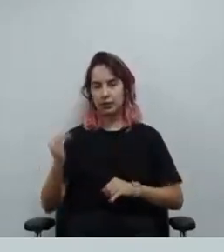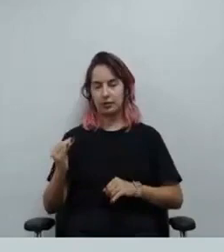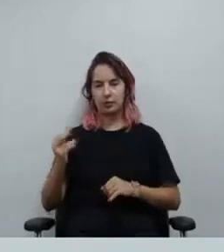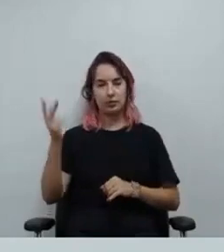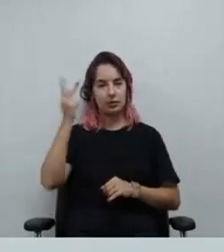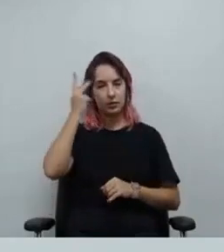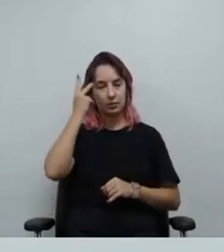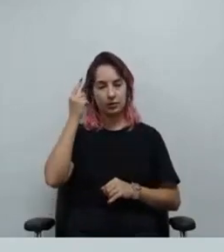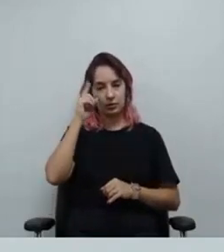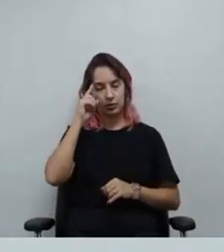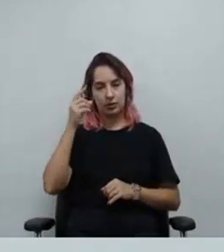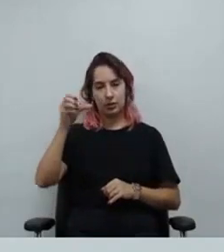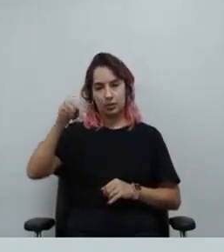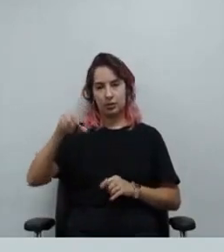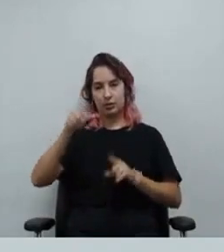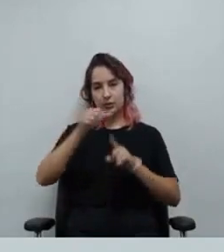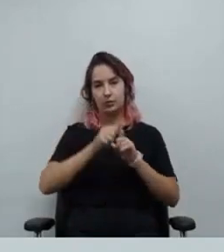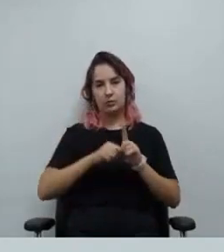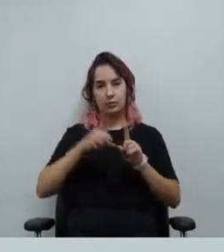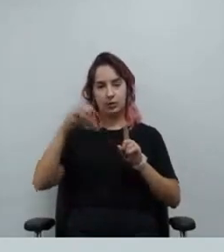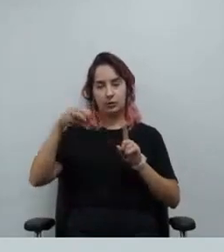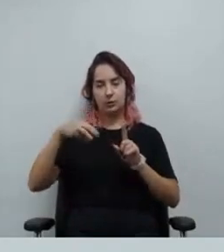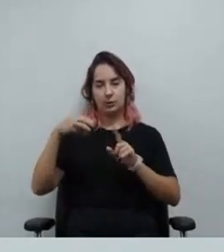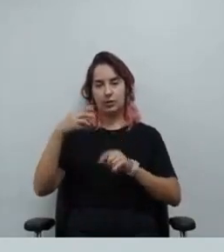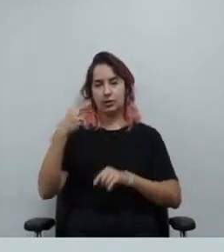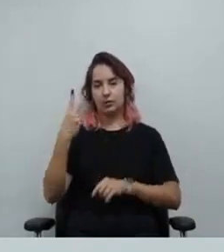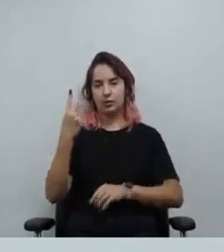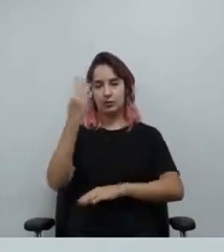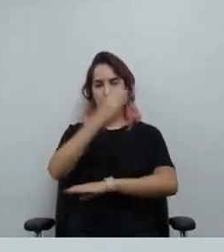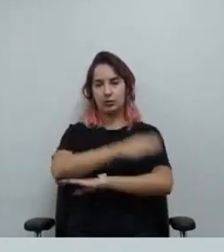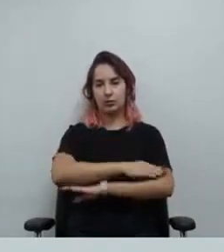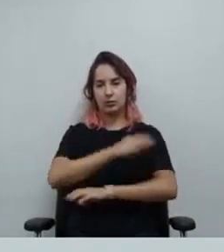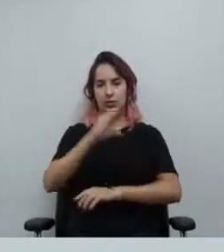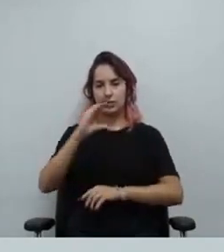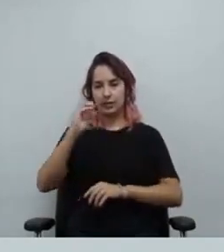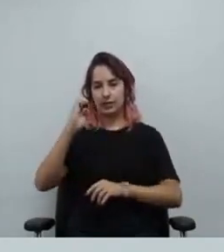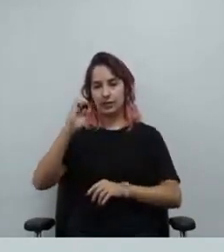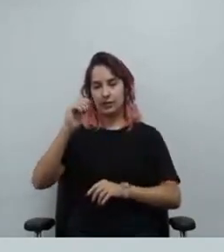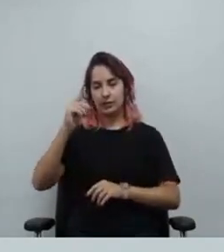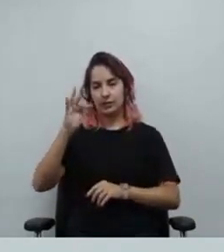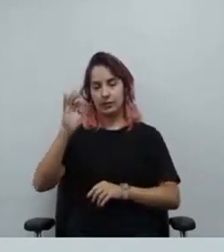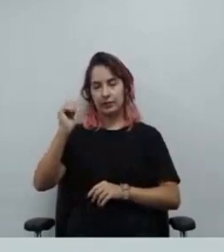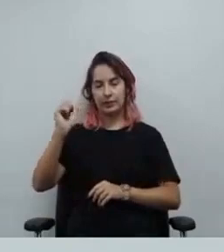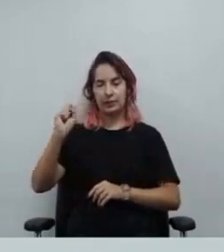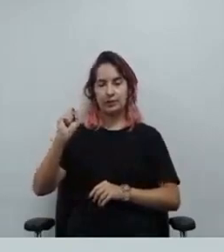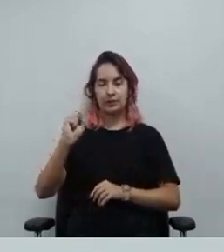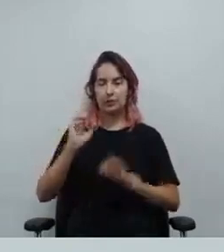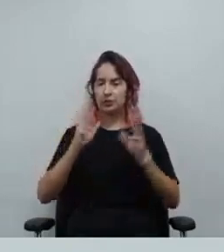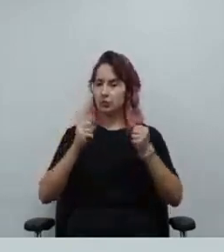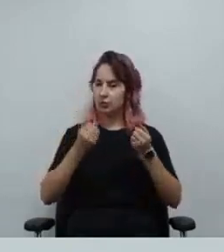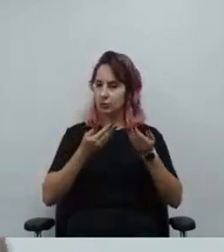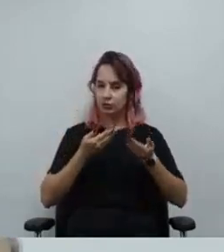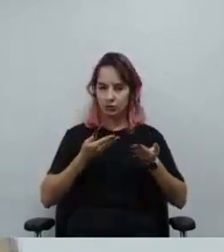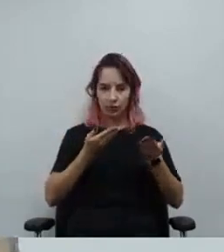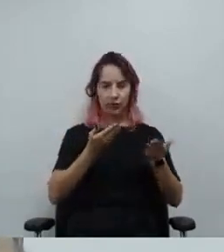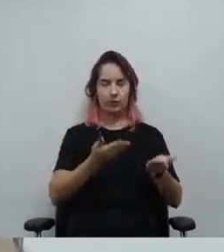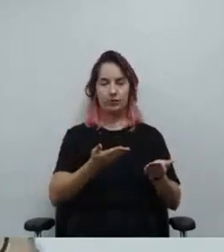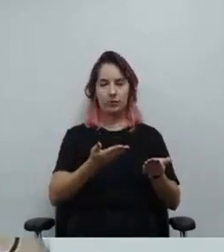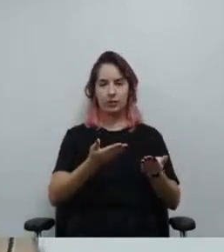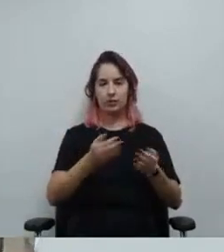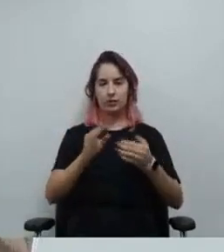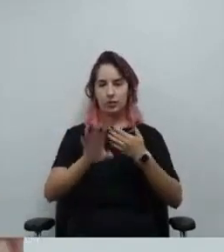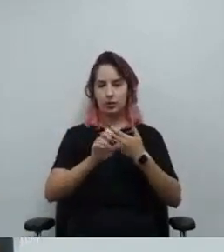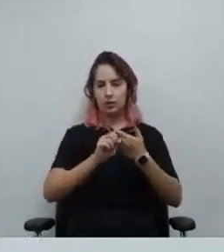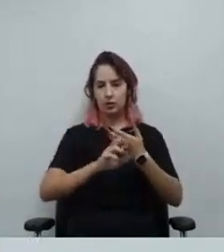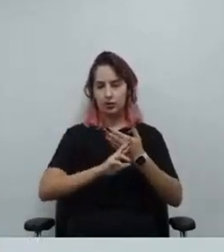dia 9 de maio, às 14h, no Cefras. Já estão todas e todos convidados. A Ouvidoria